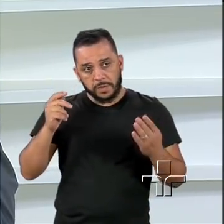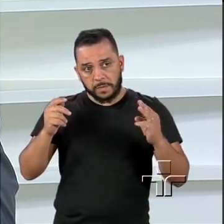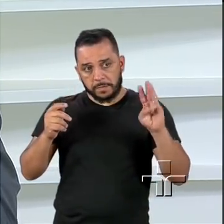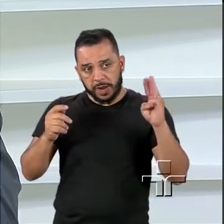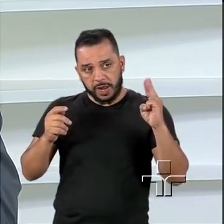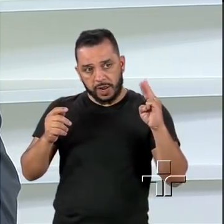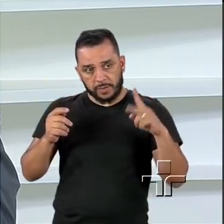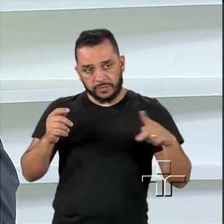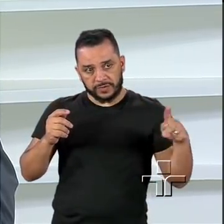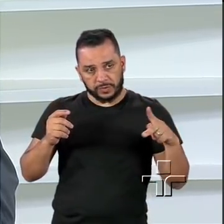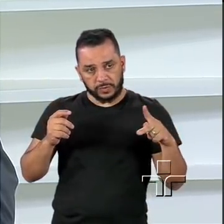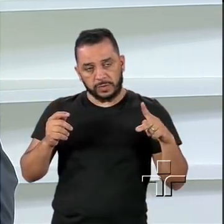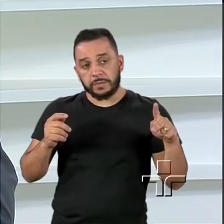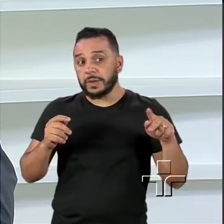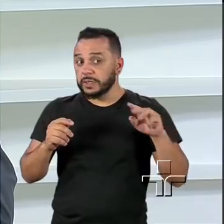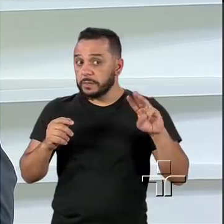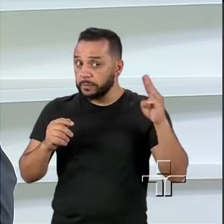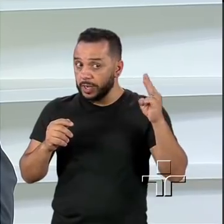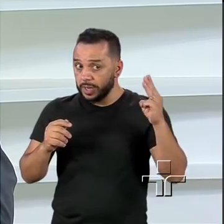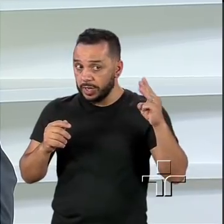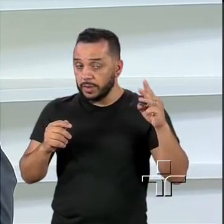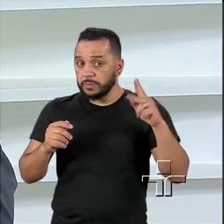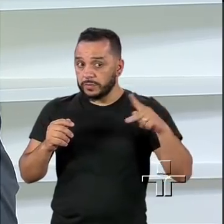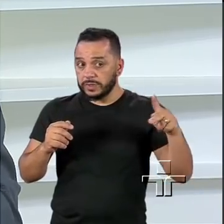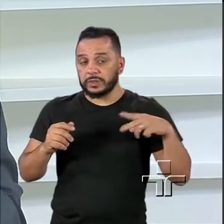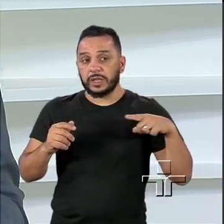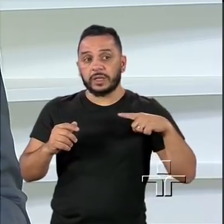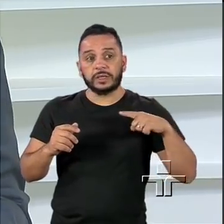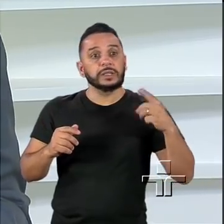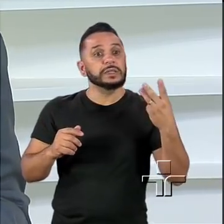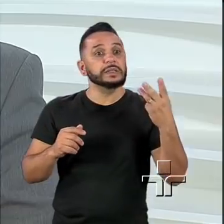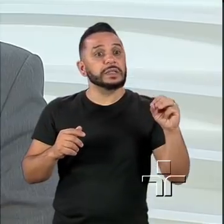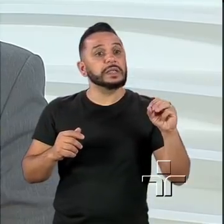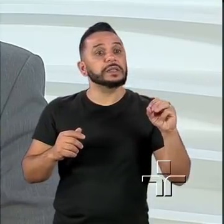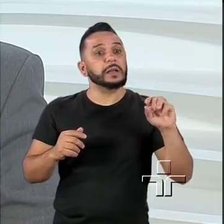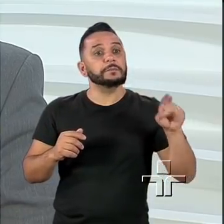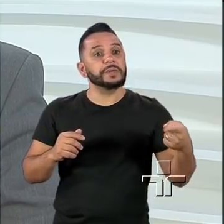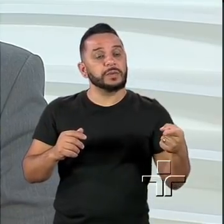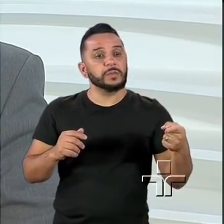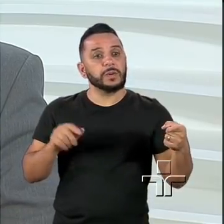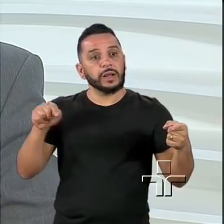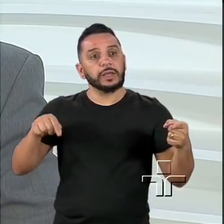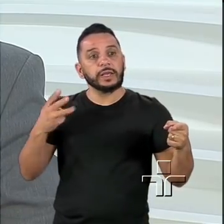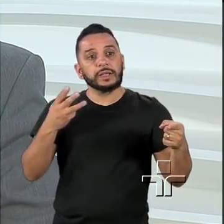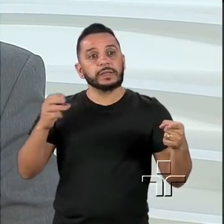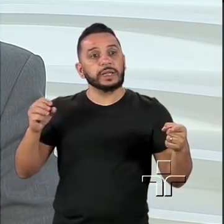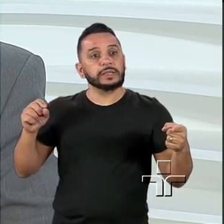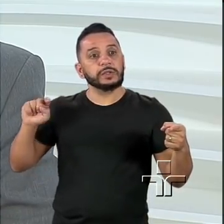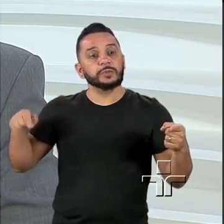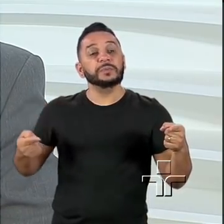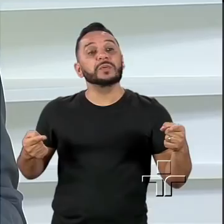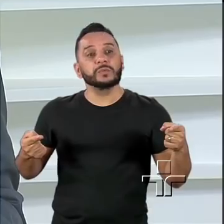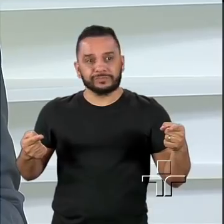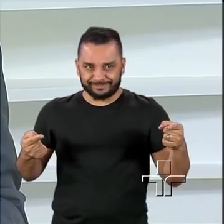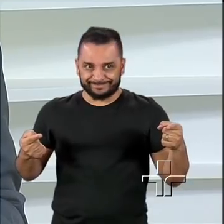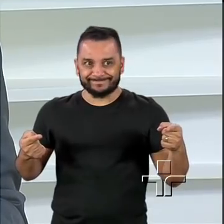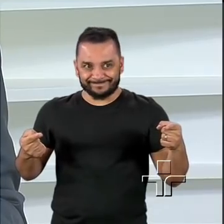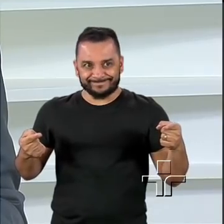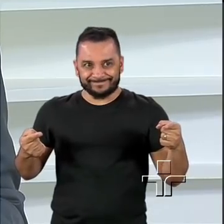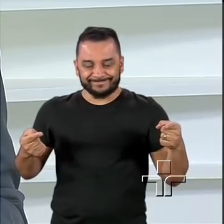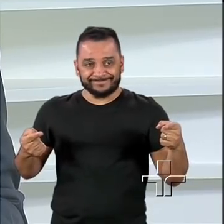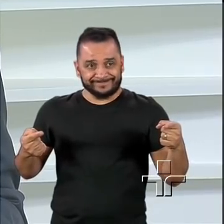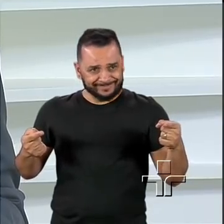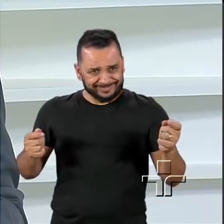Maranhão. Só que o Maranhão tem 30 mil professores, o Estado de São Paulo tem 300 mil professores. Isso será